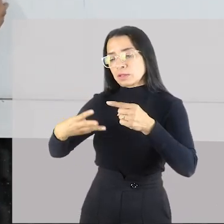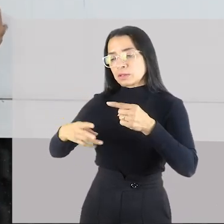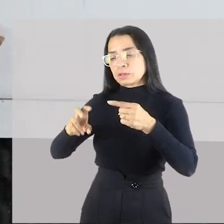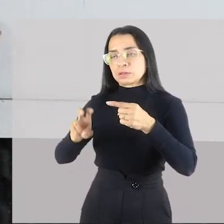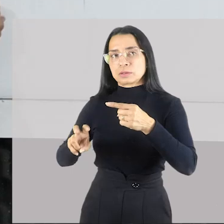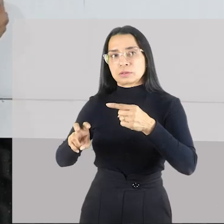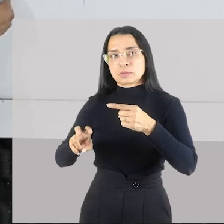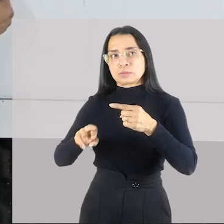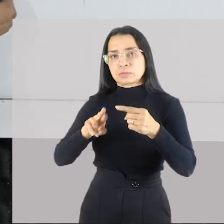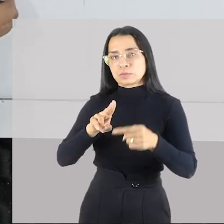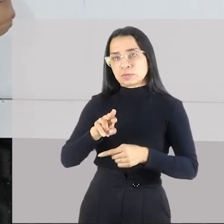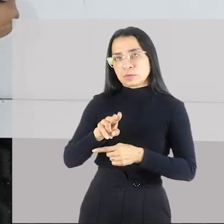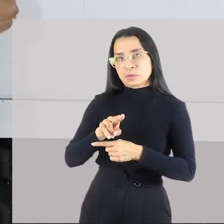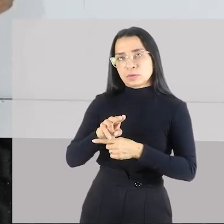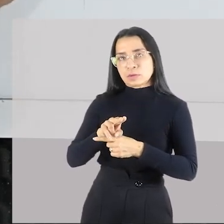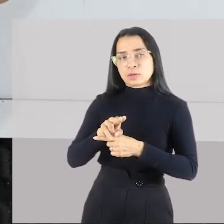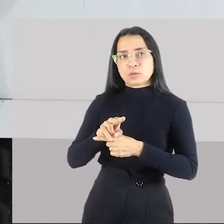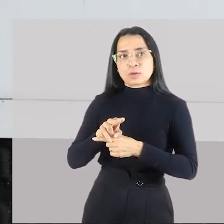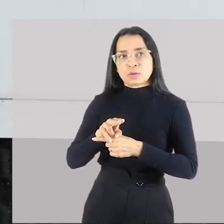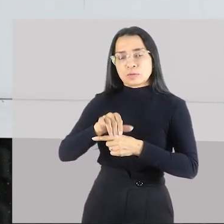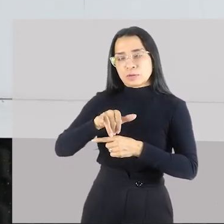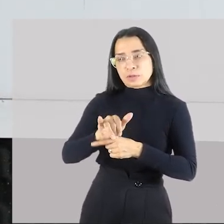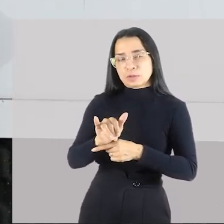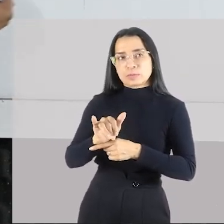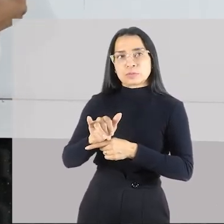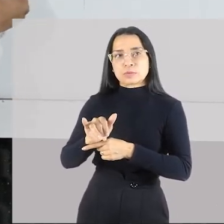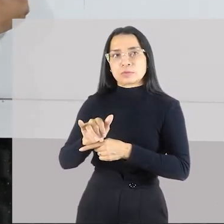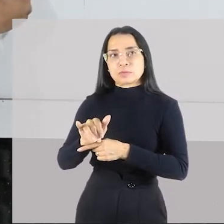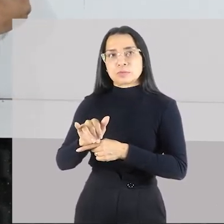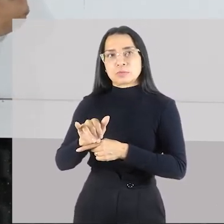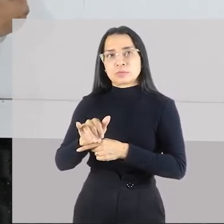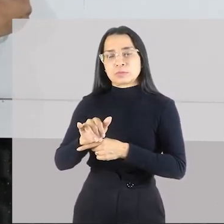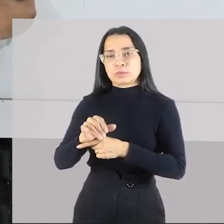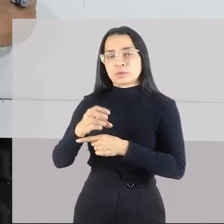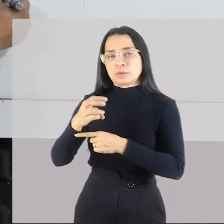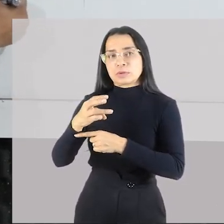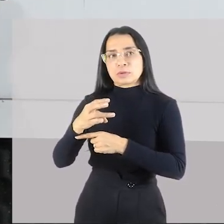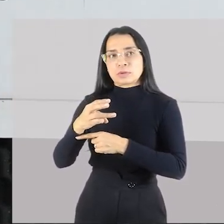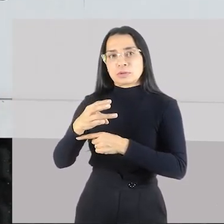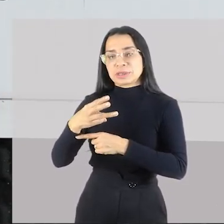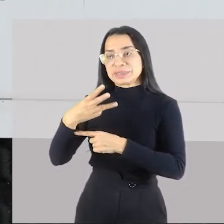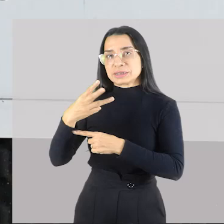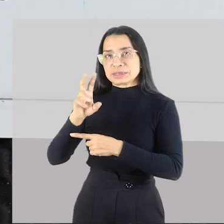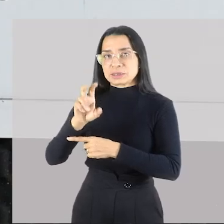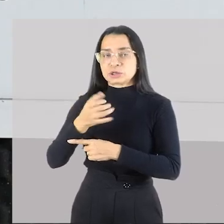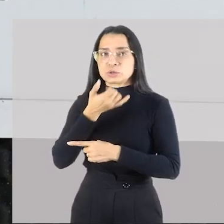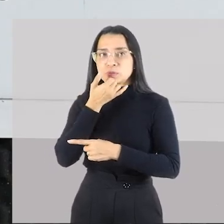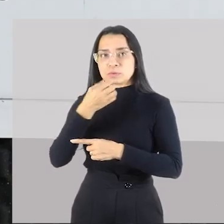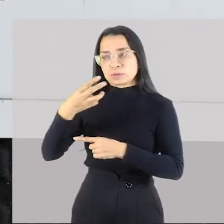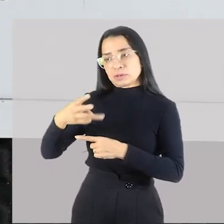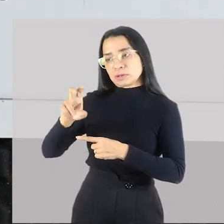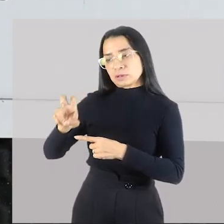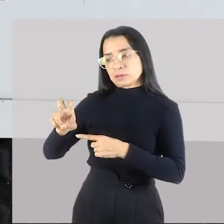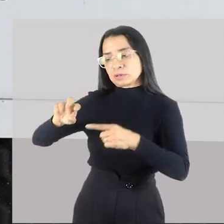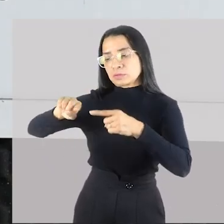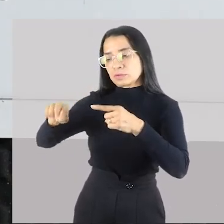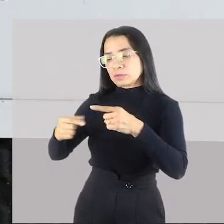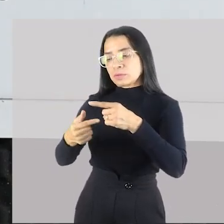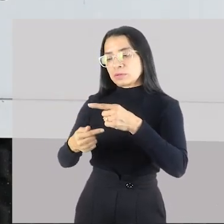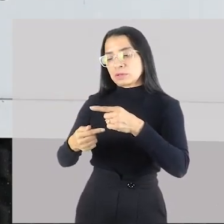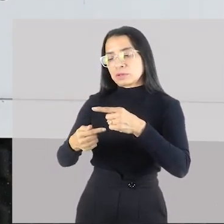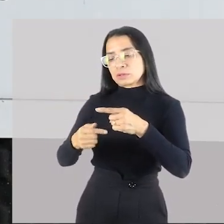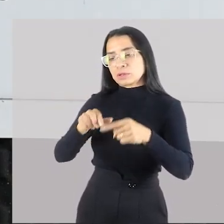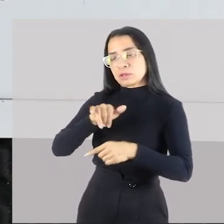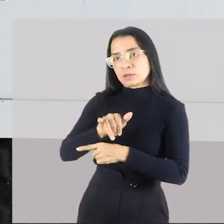Y vai ser igual a 35 dividido por 7. Y igual a 5.